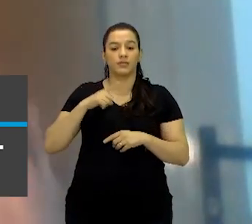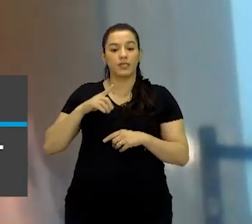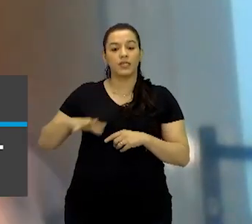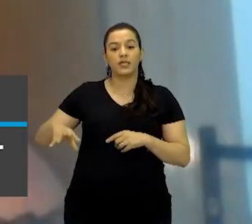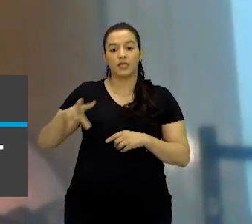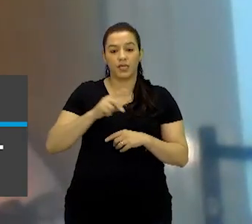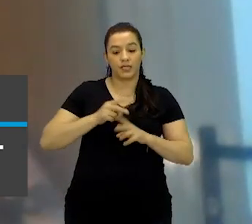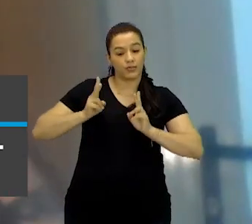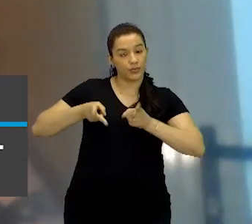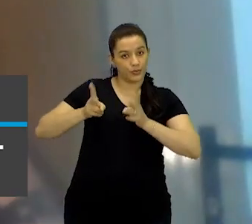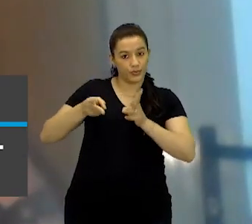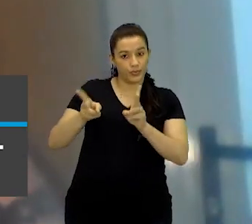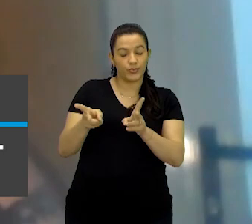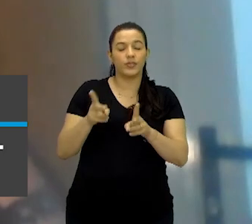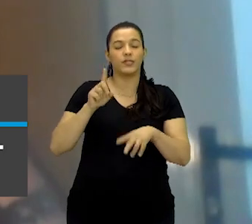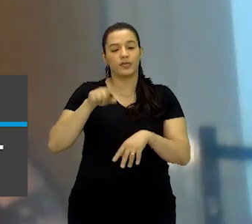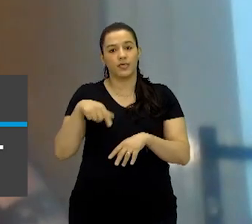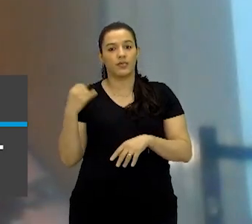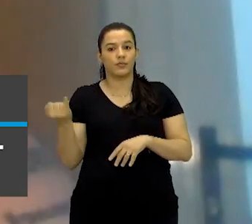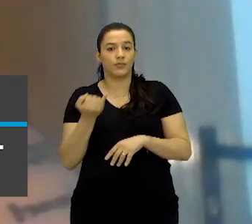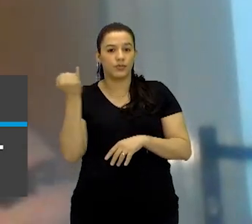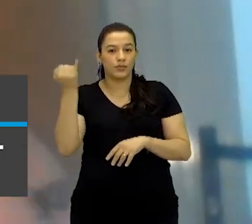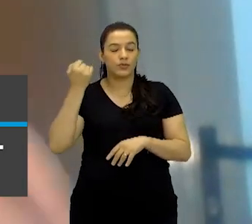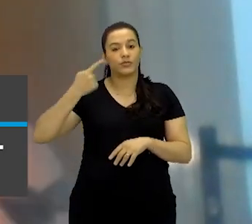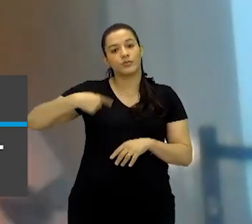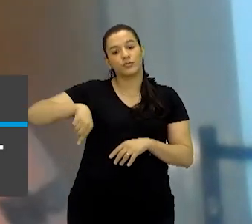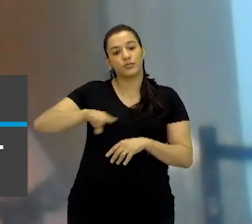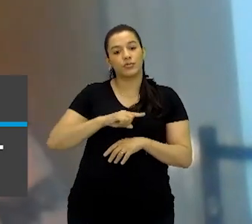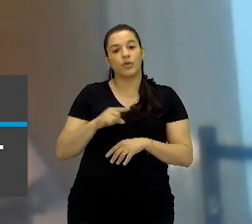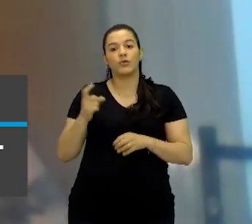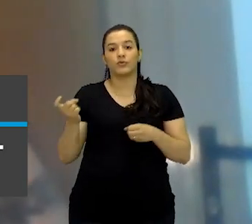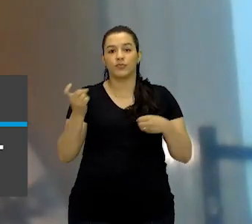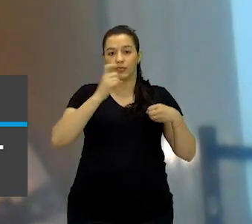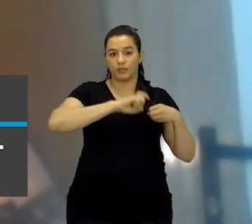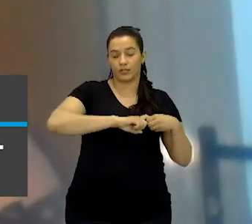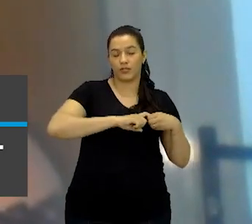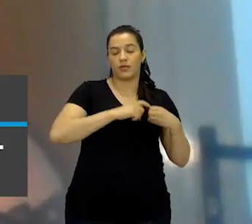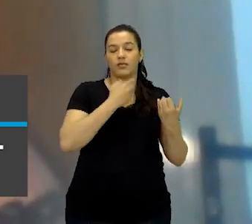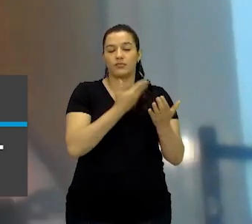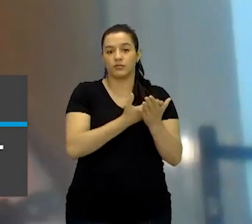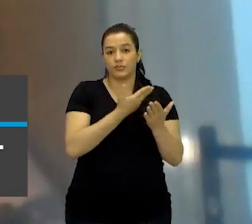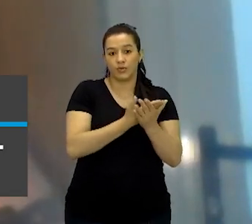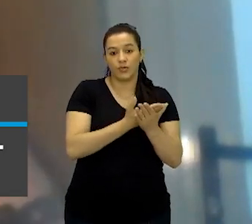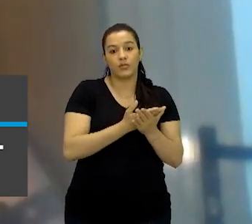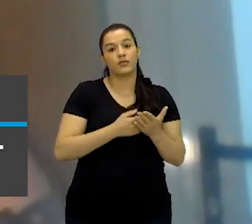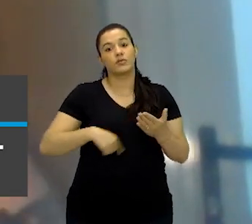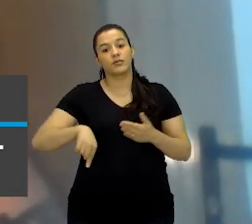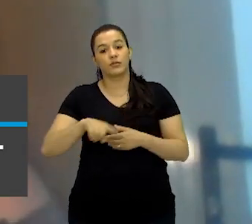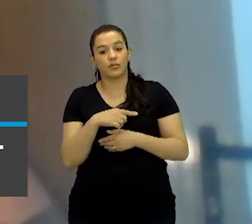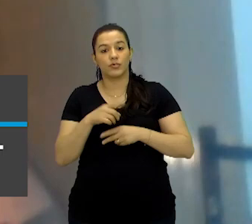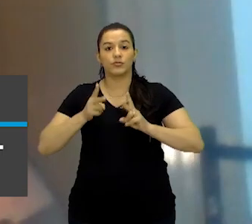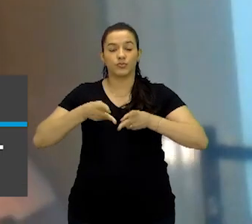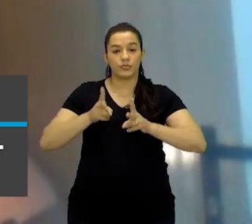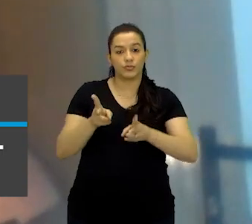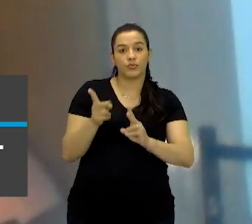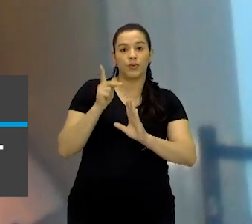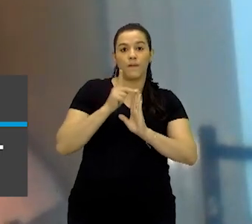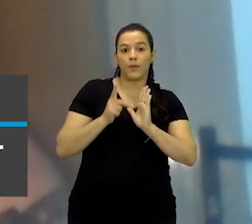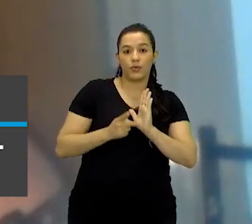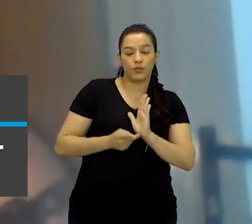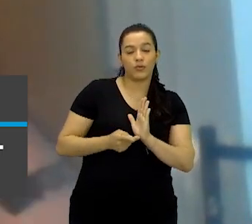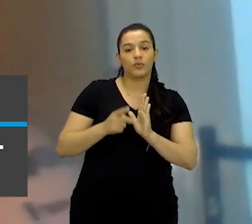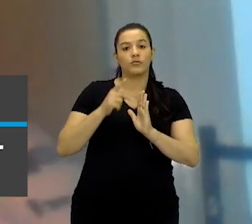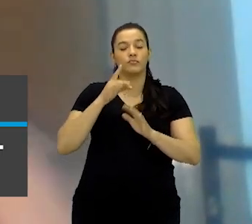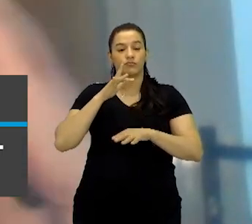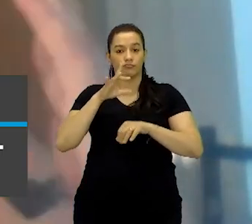está aí, e é muito importante, né, que a gente, agora com esse retorno presencial às aulas, que a gente mantenha os protocolos de saúde,